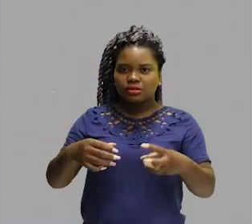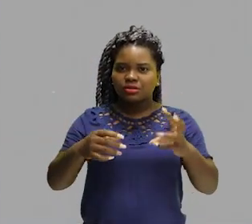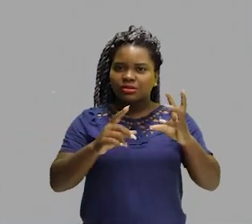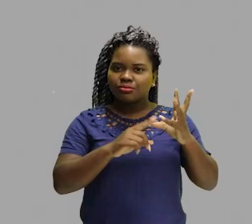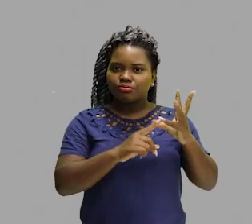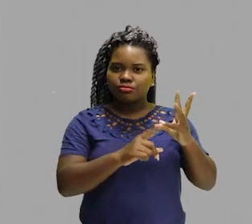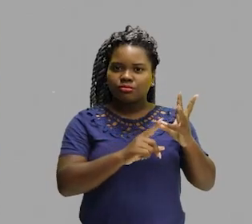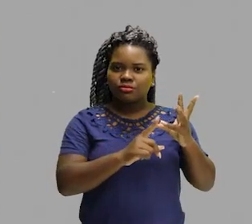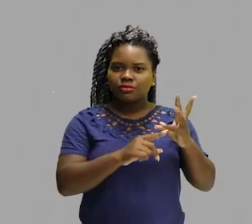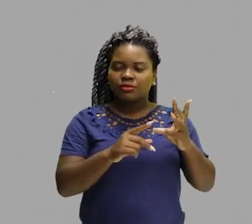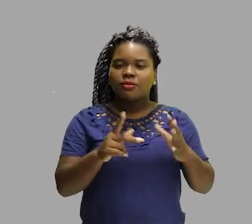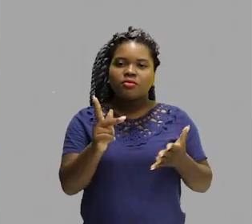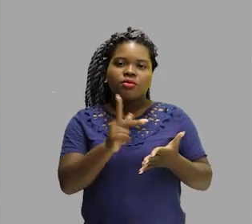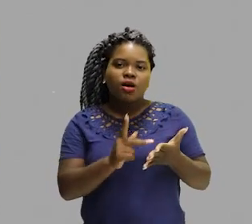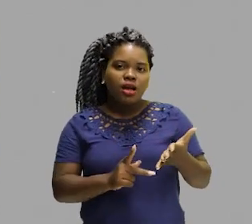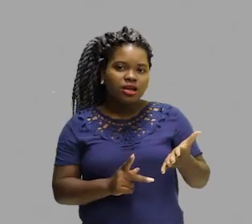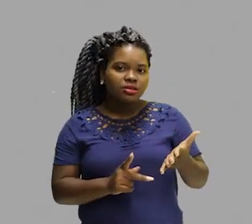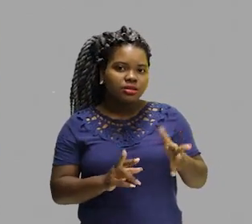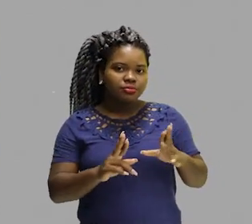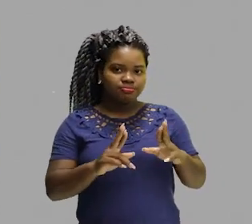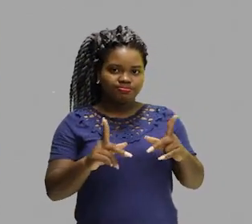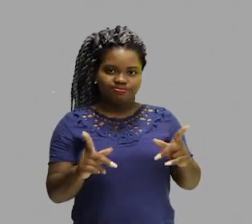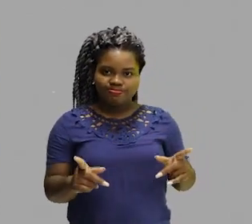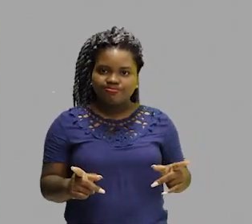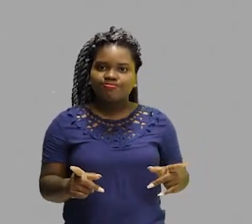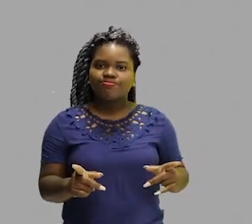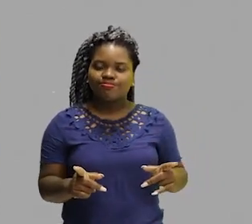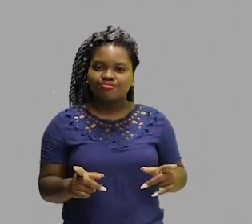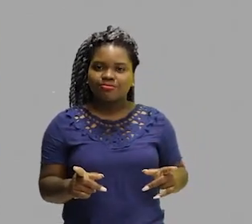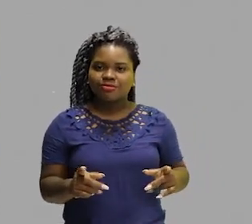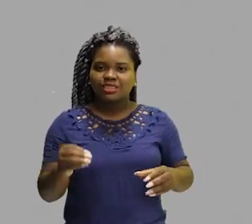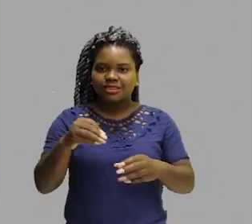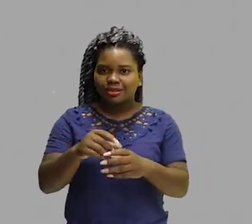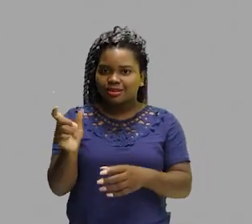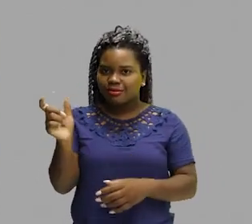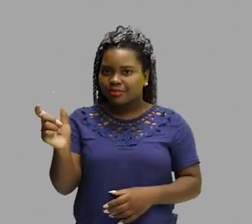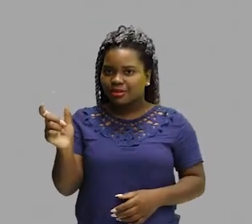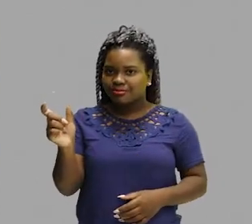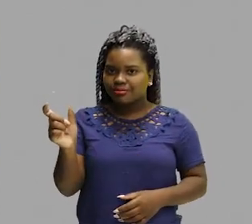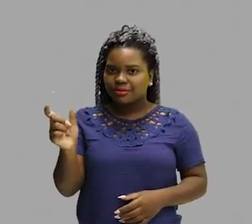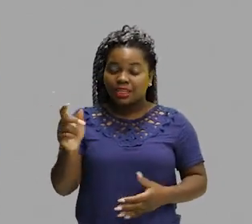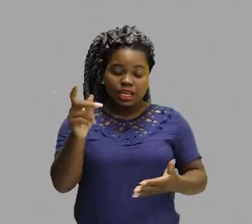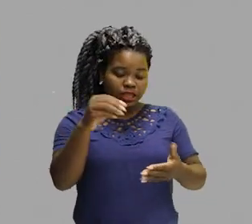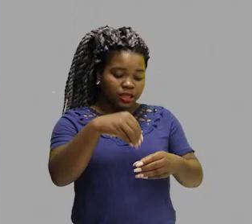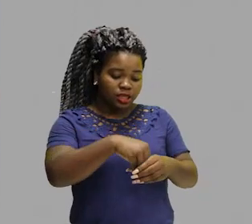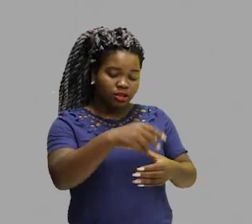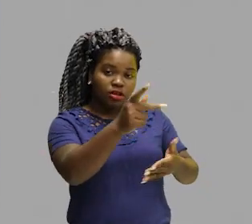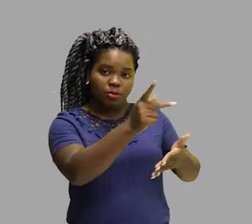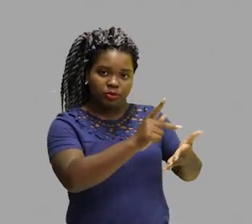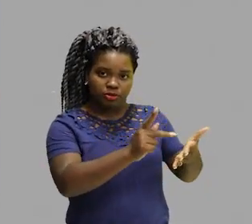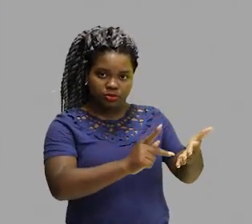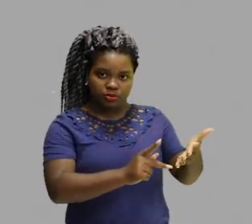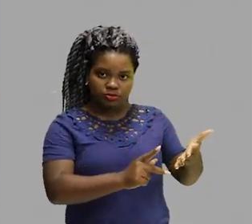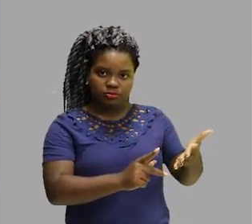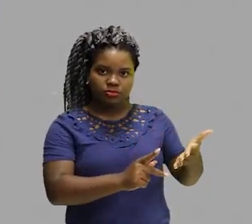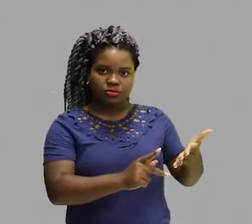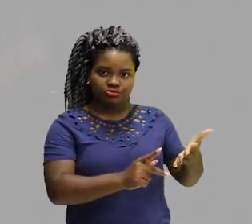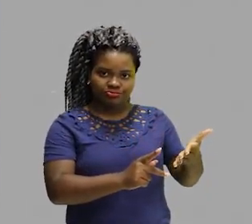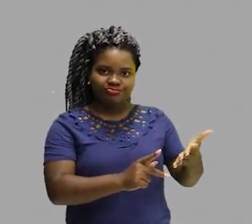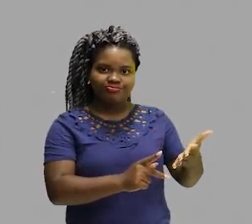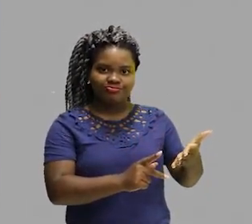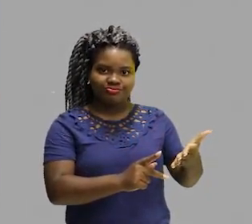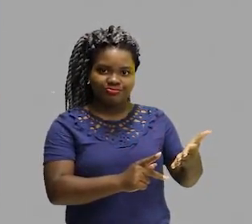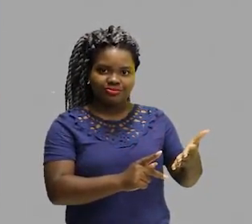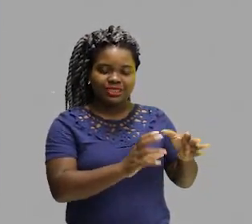coisa diferente de sílaba normal de palavra, tá? A palavra casa tem 2 sílabas. Dentro da poesia, dentro desse